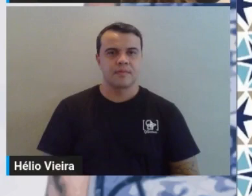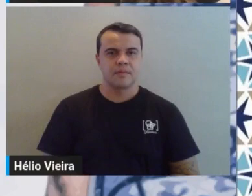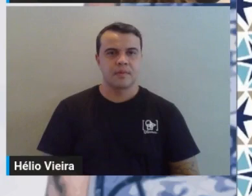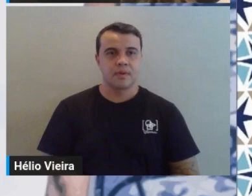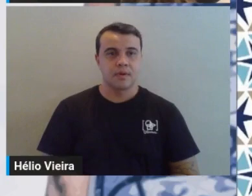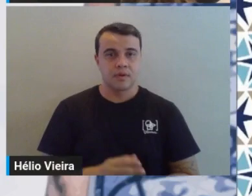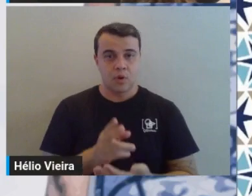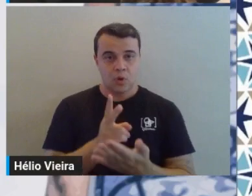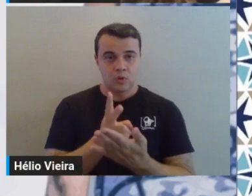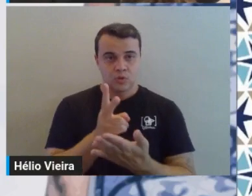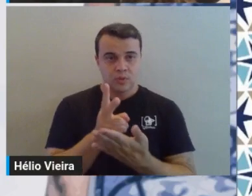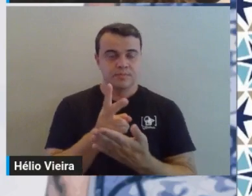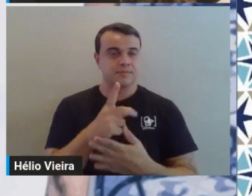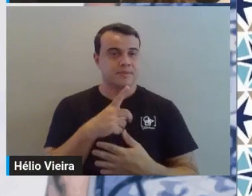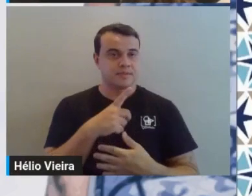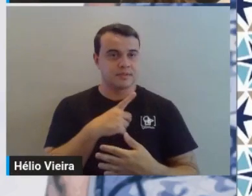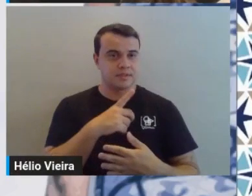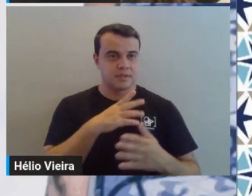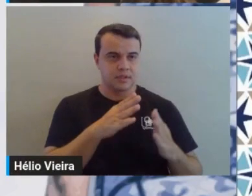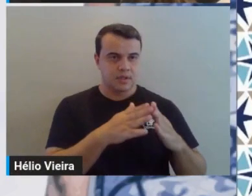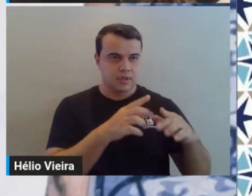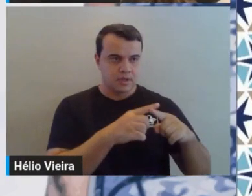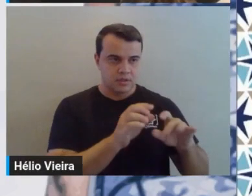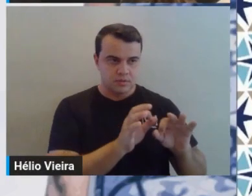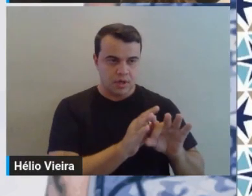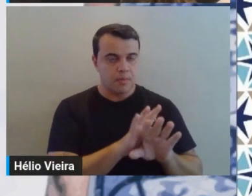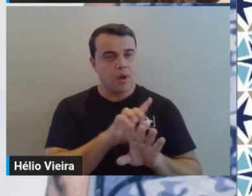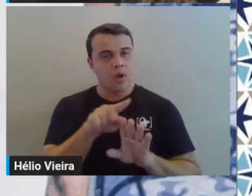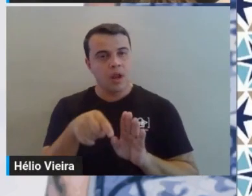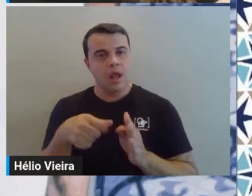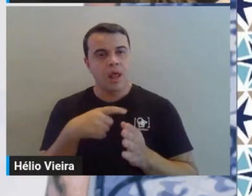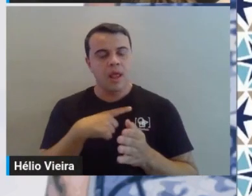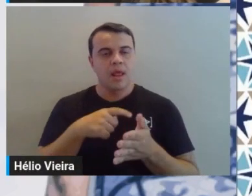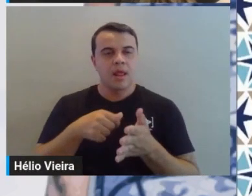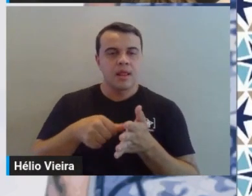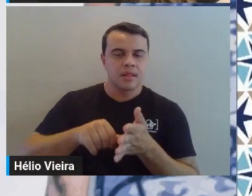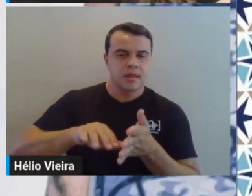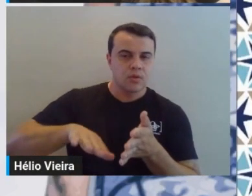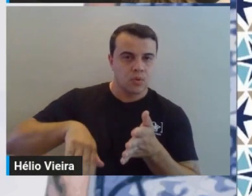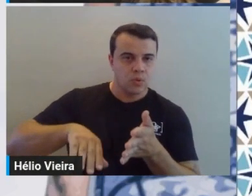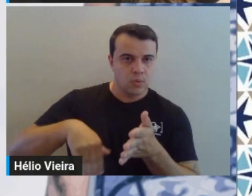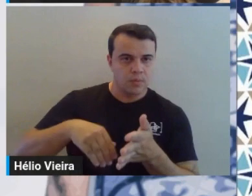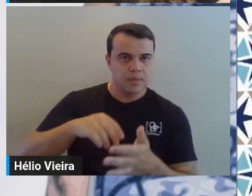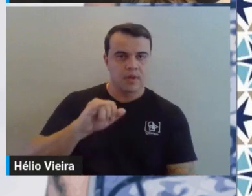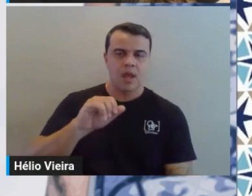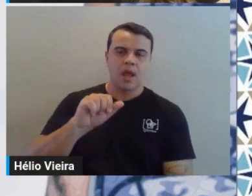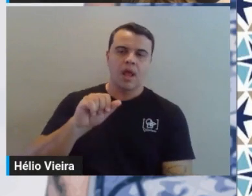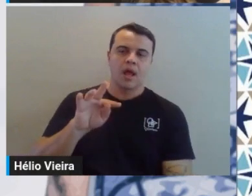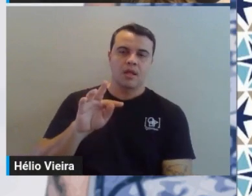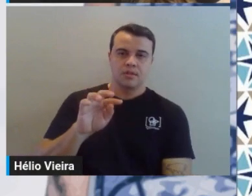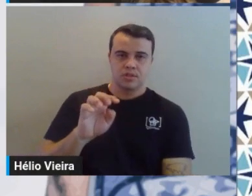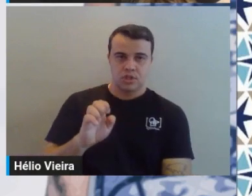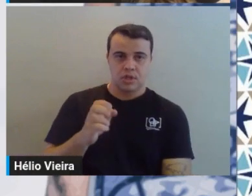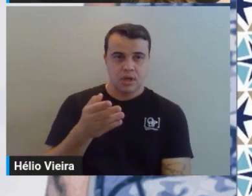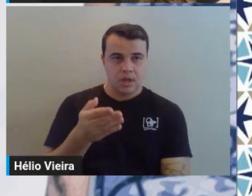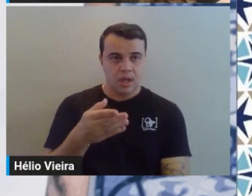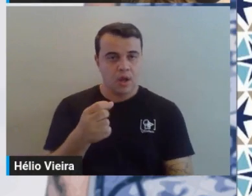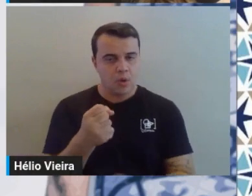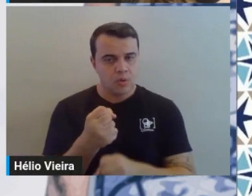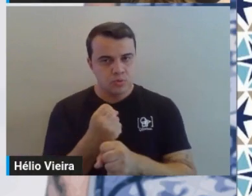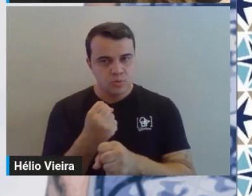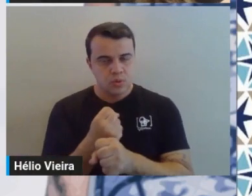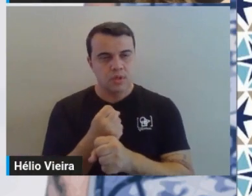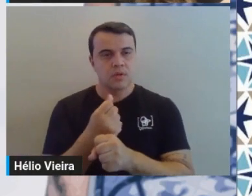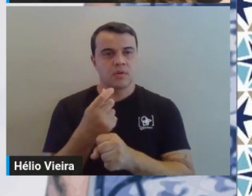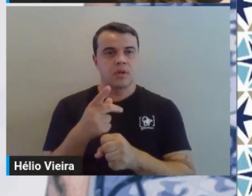Então, continuando, saindo da igrejinha, indo para o Yacht Clube. O Yacht, ele foi construído para